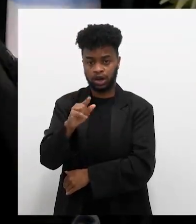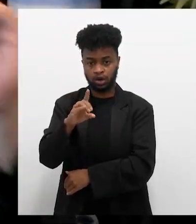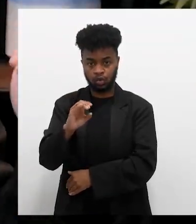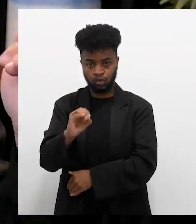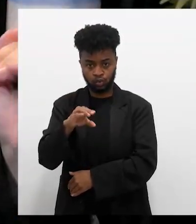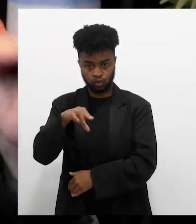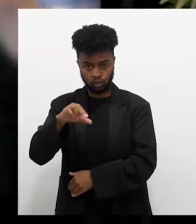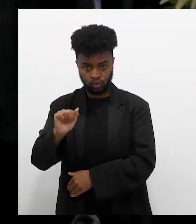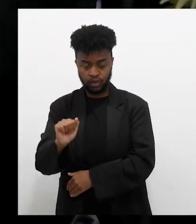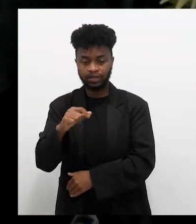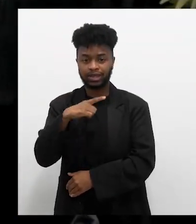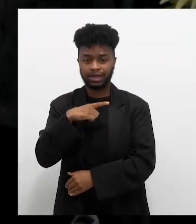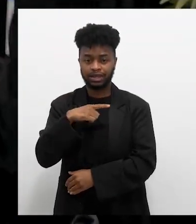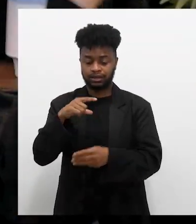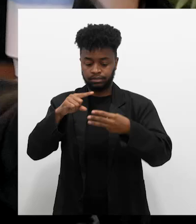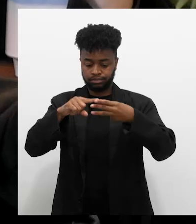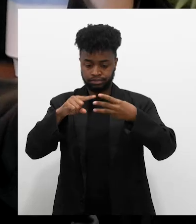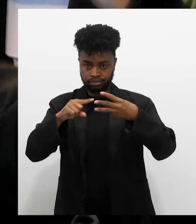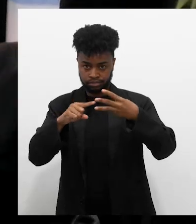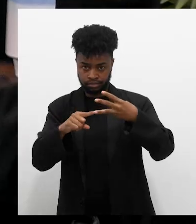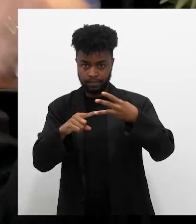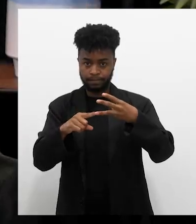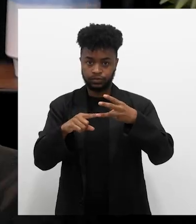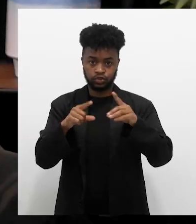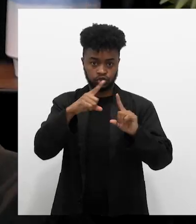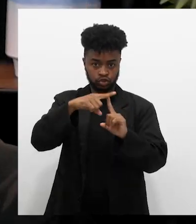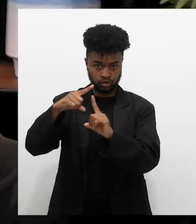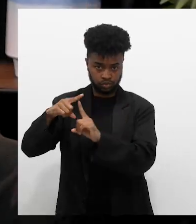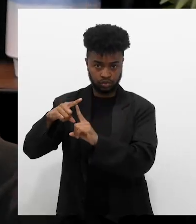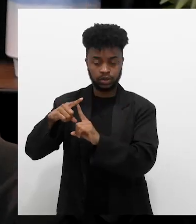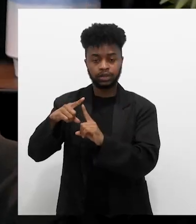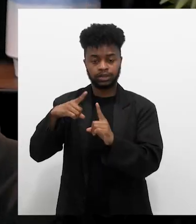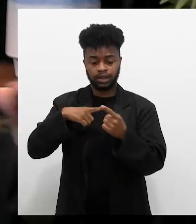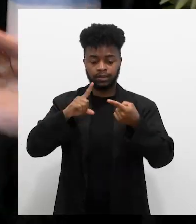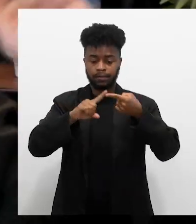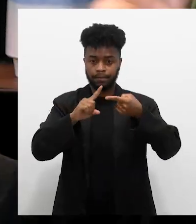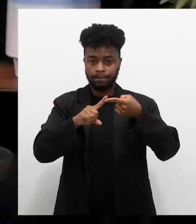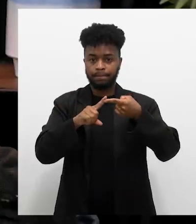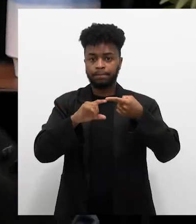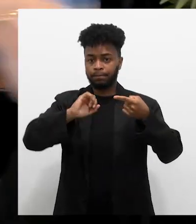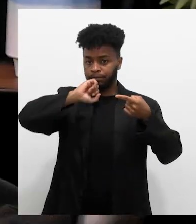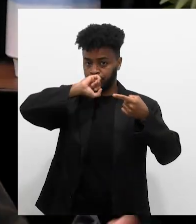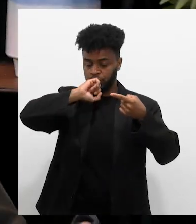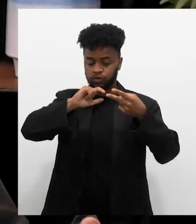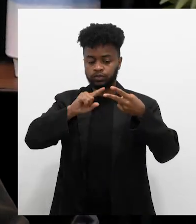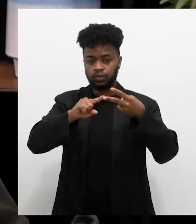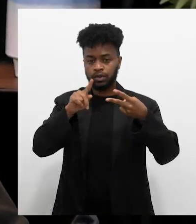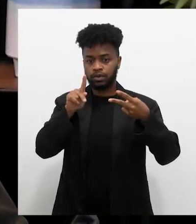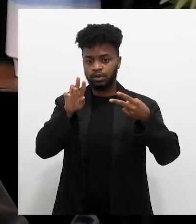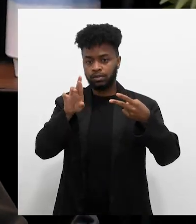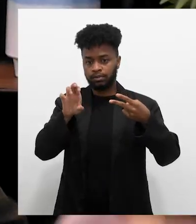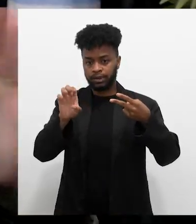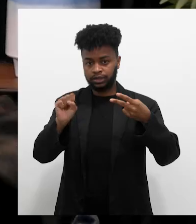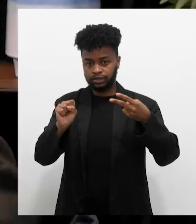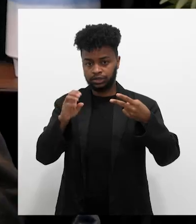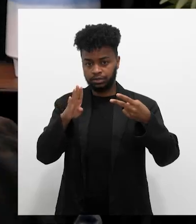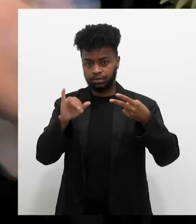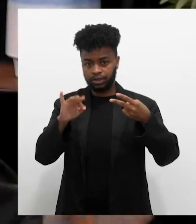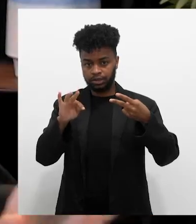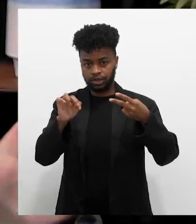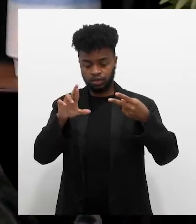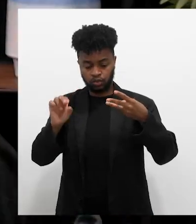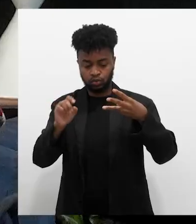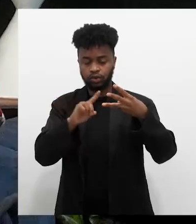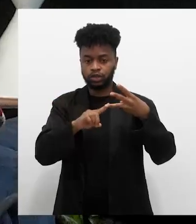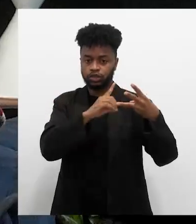3 categorias de cardeal: cardeal bispo, cardeal presbítero e cardeal diácono. Certo. Então, da categoria dos cardeais diáconos, que são bispos, tá? Não